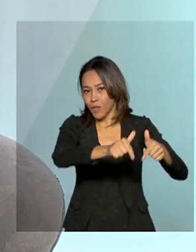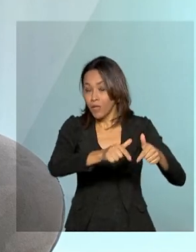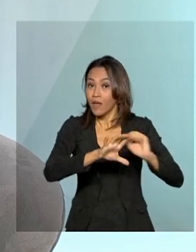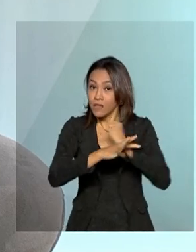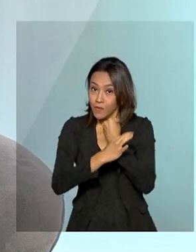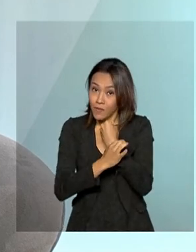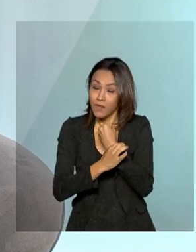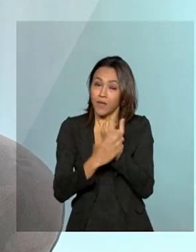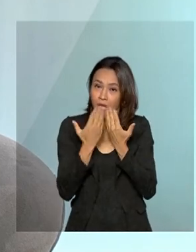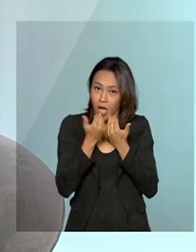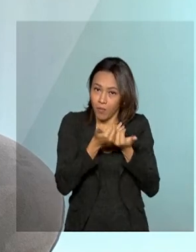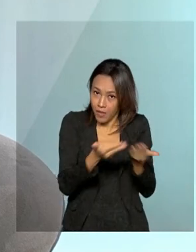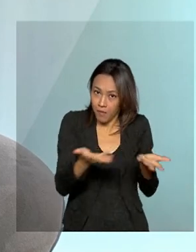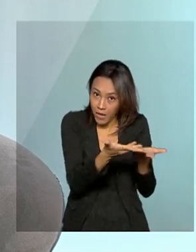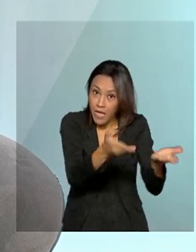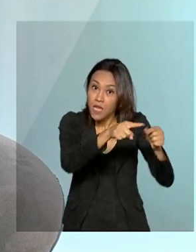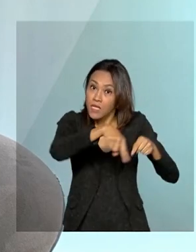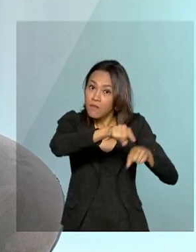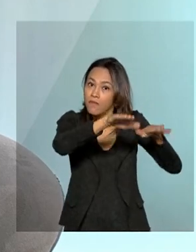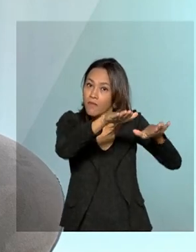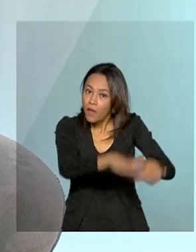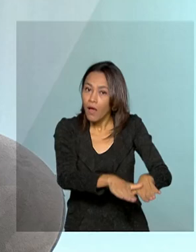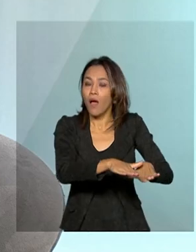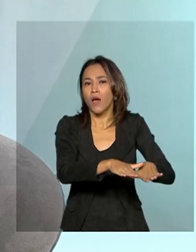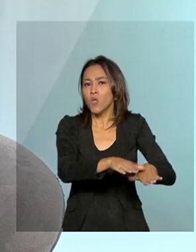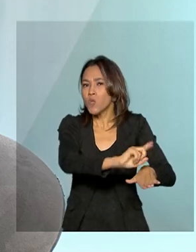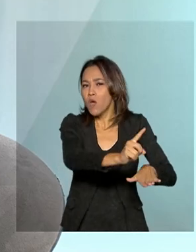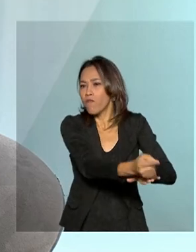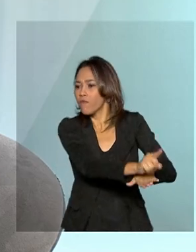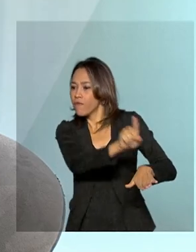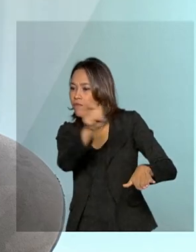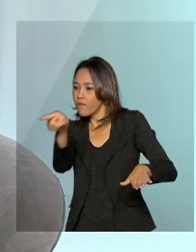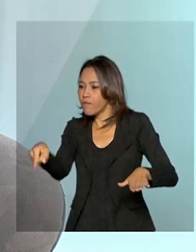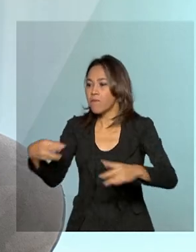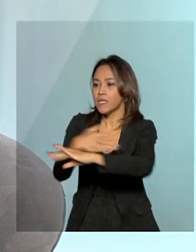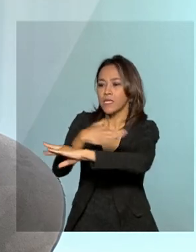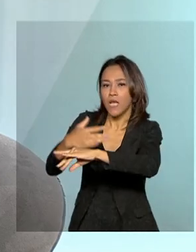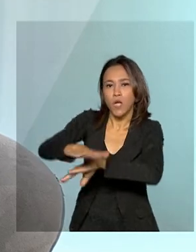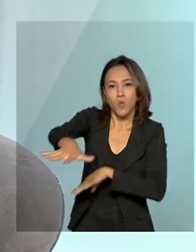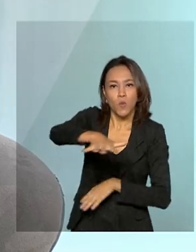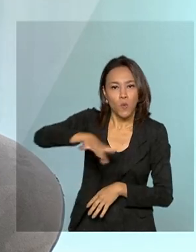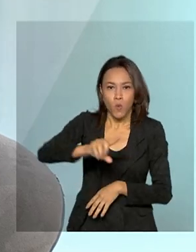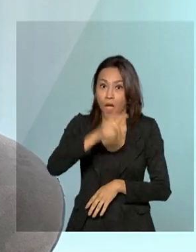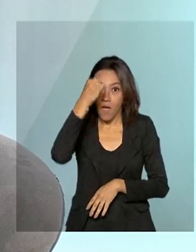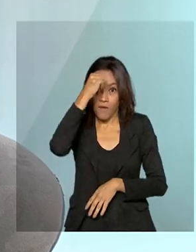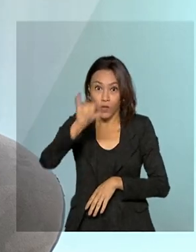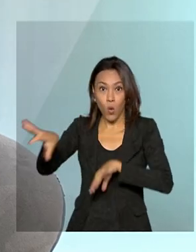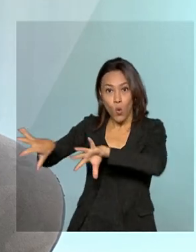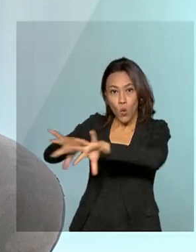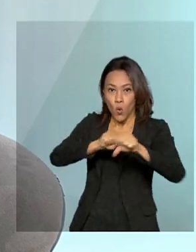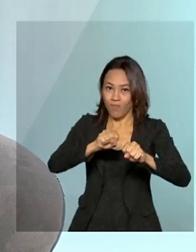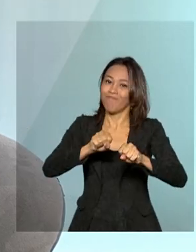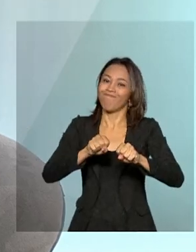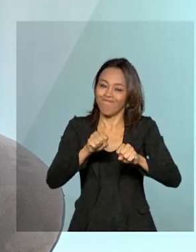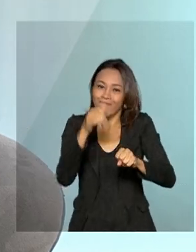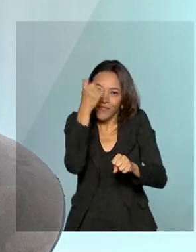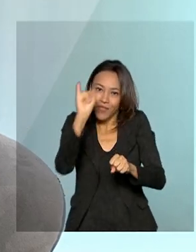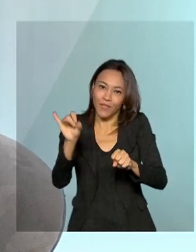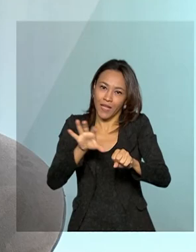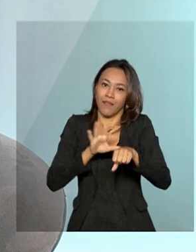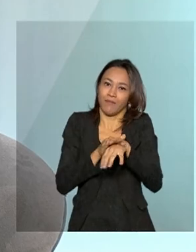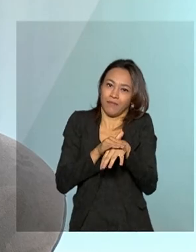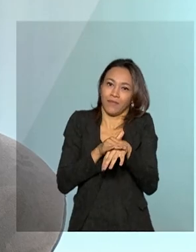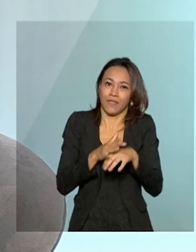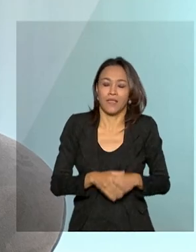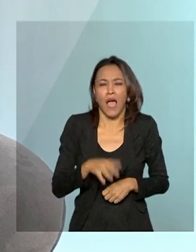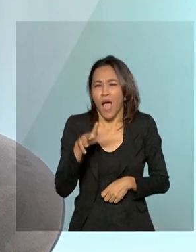alimentar, eles ficaram nas suas regiões, não vieram para a cidade e isso evitou o contágio. Por exemplo, as pessoas